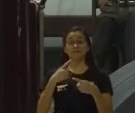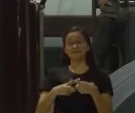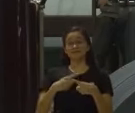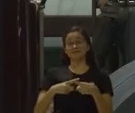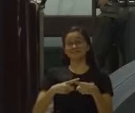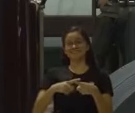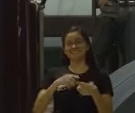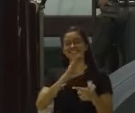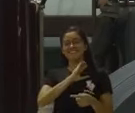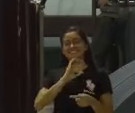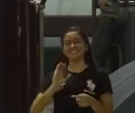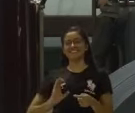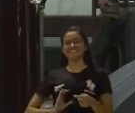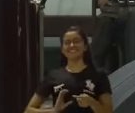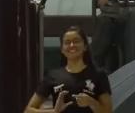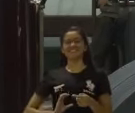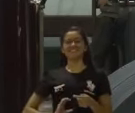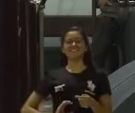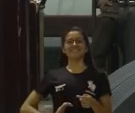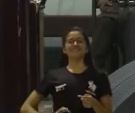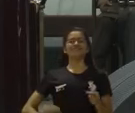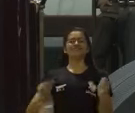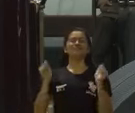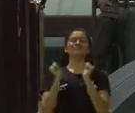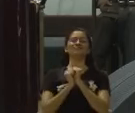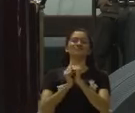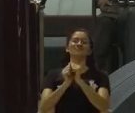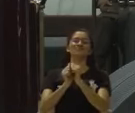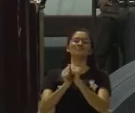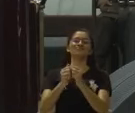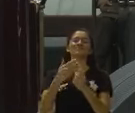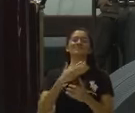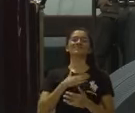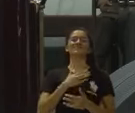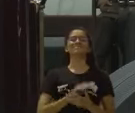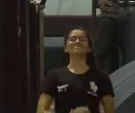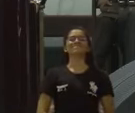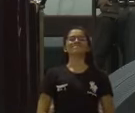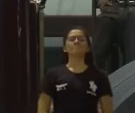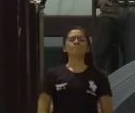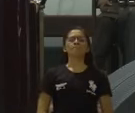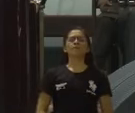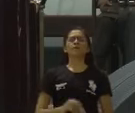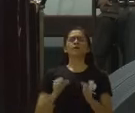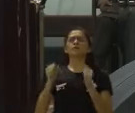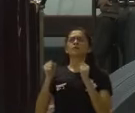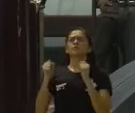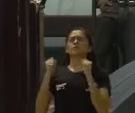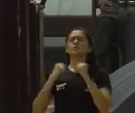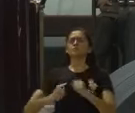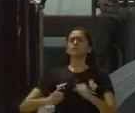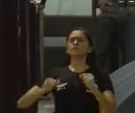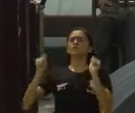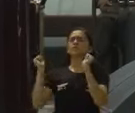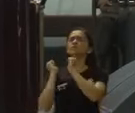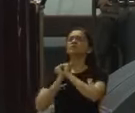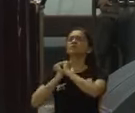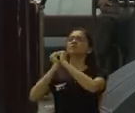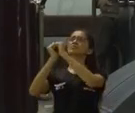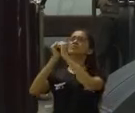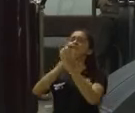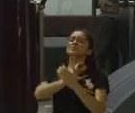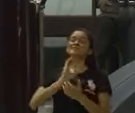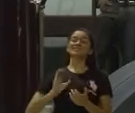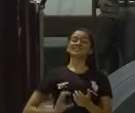Sabe por que ele vai dizer? Porque ele pode. Ele diz, eu posso nele, porque ele